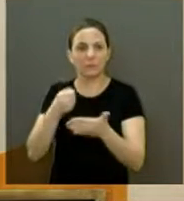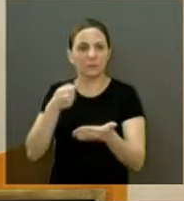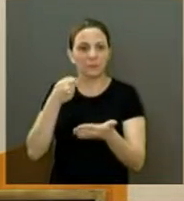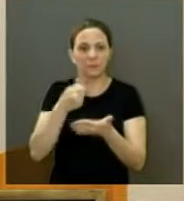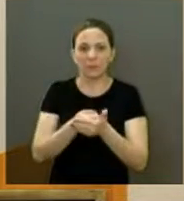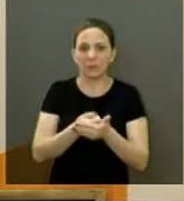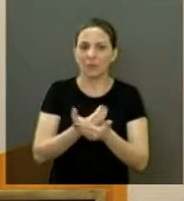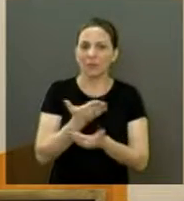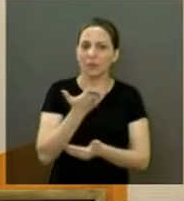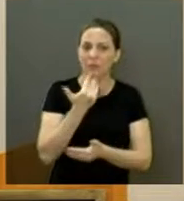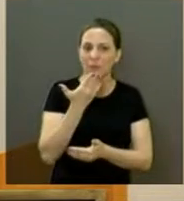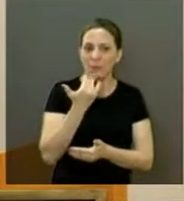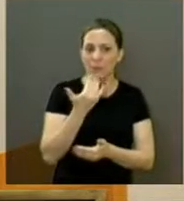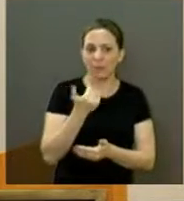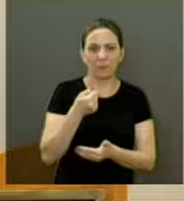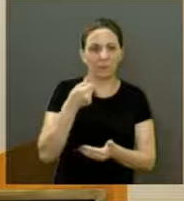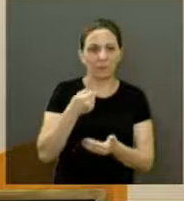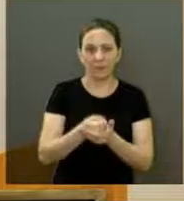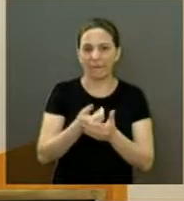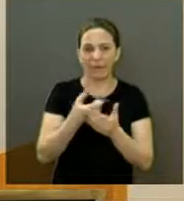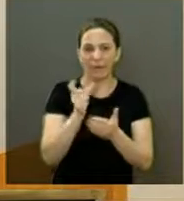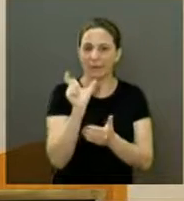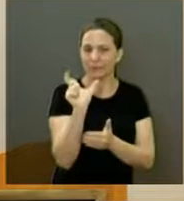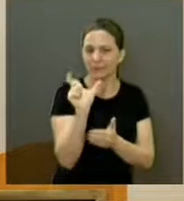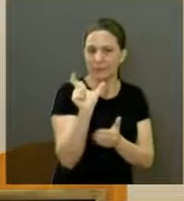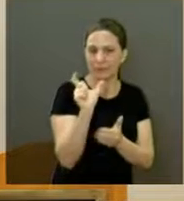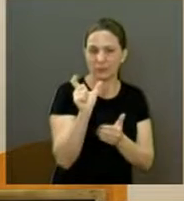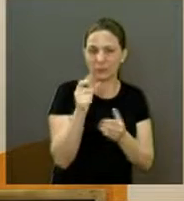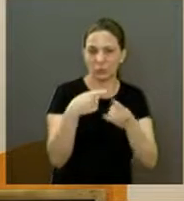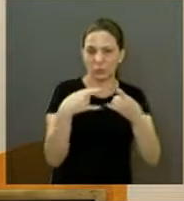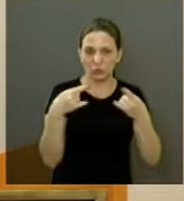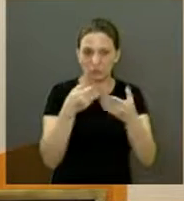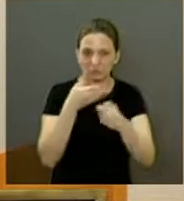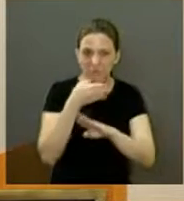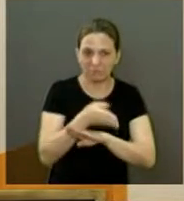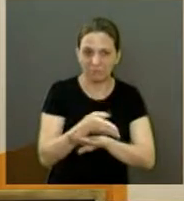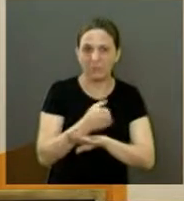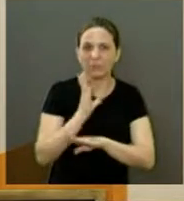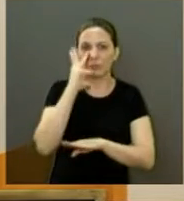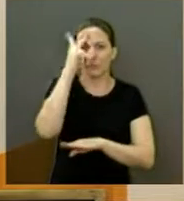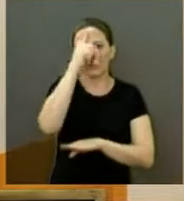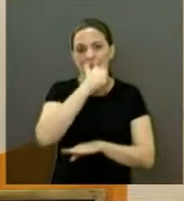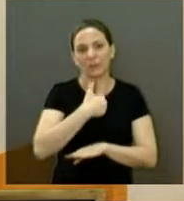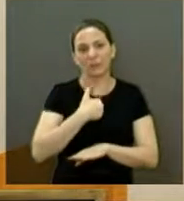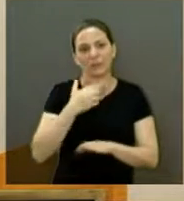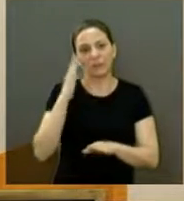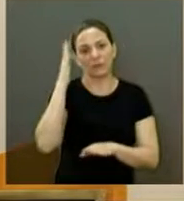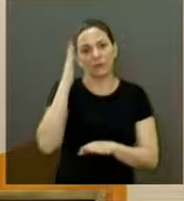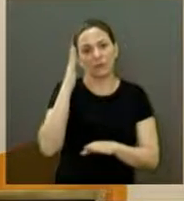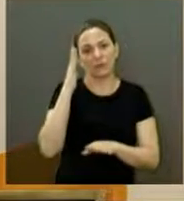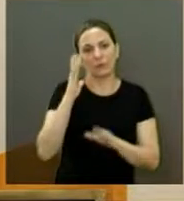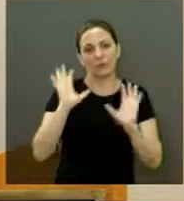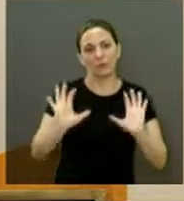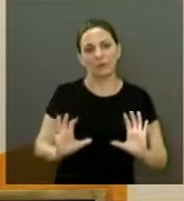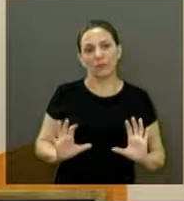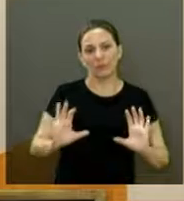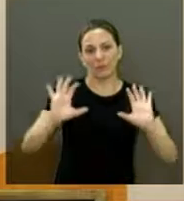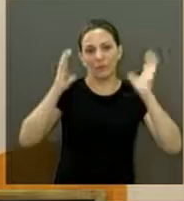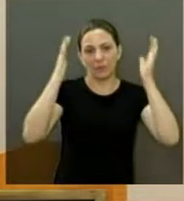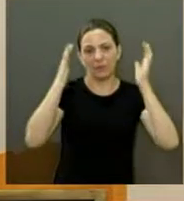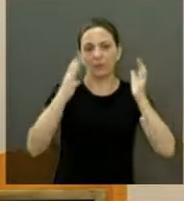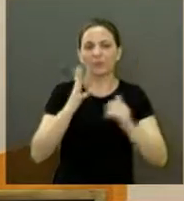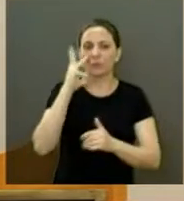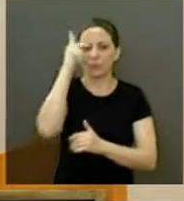como tal não tem que pagar entrada nada é uma festa muito bonita e parabeniza a nossa cidade com 200 ano